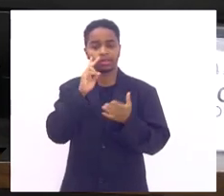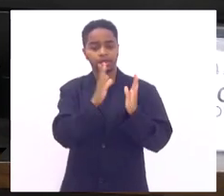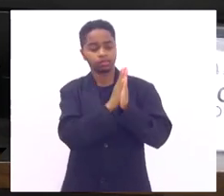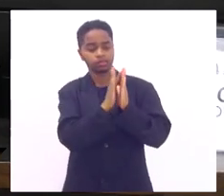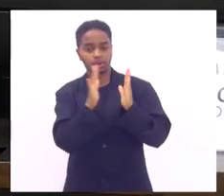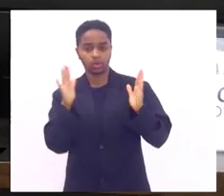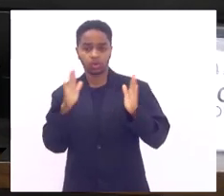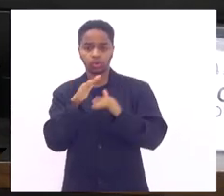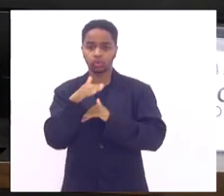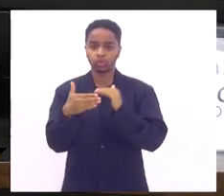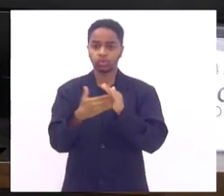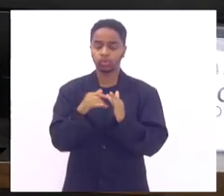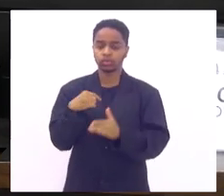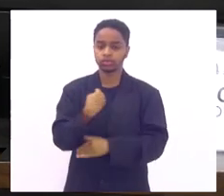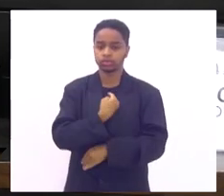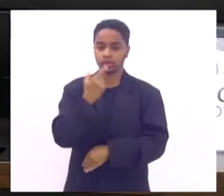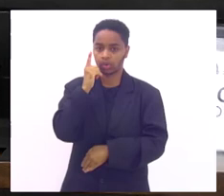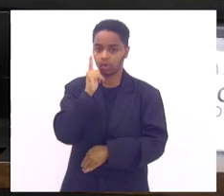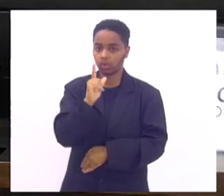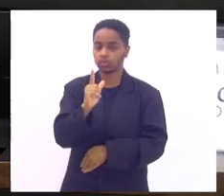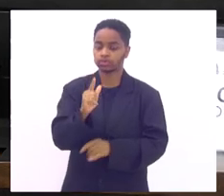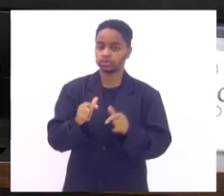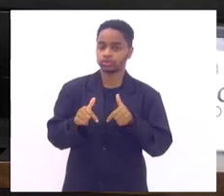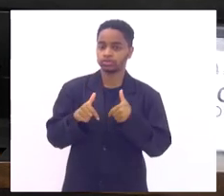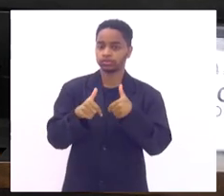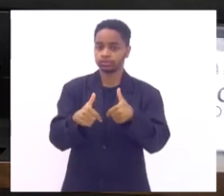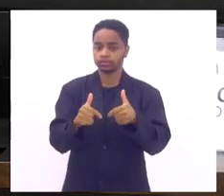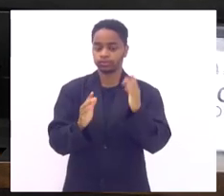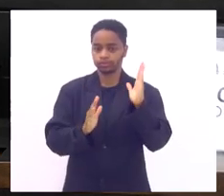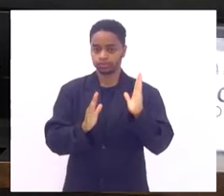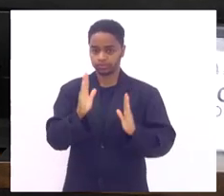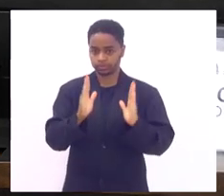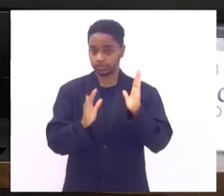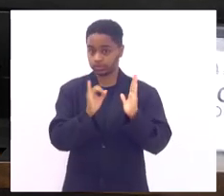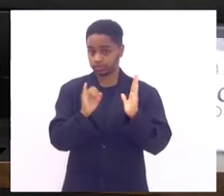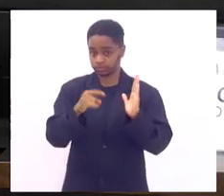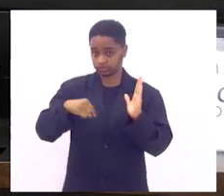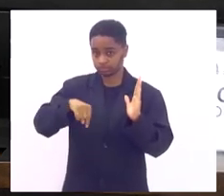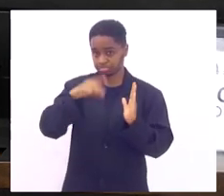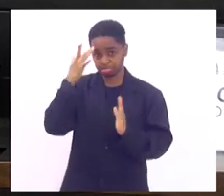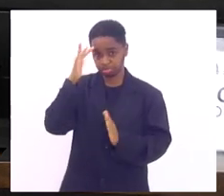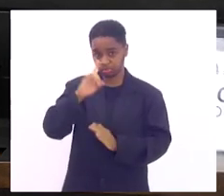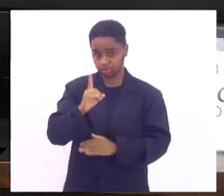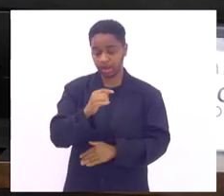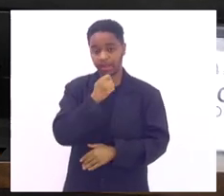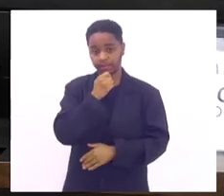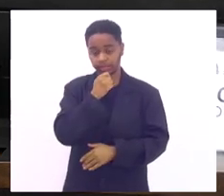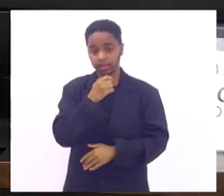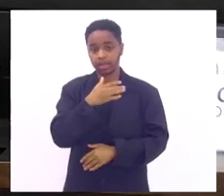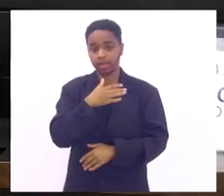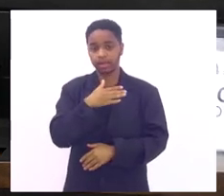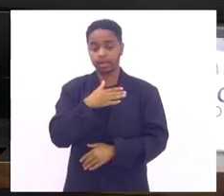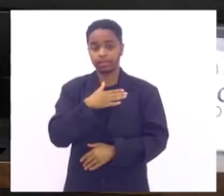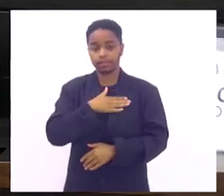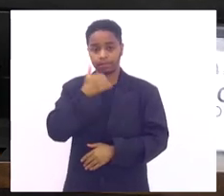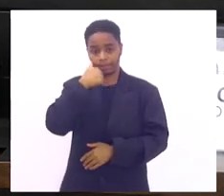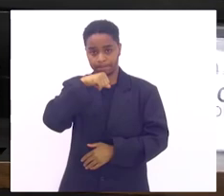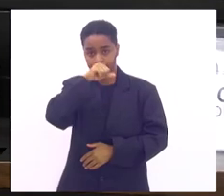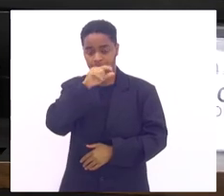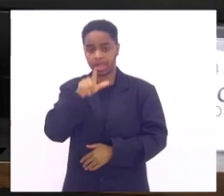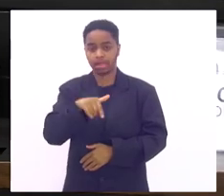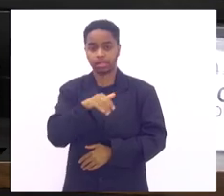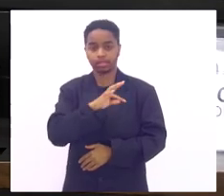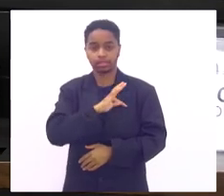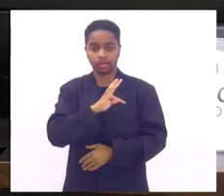que a gente conseguiu atingir nesse período. Para quem ainda não sabe, eu sou filho de uma técnica em contabilidade, que